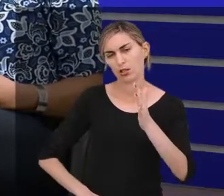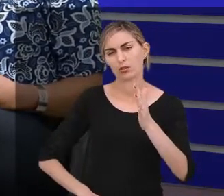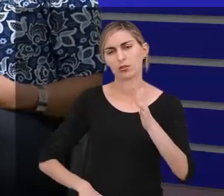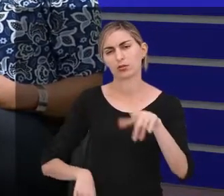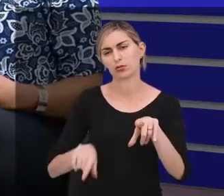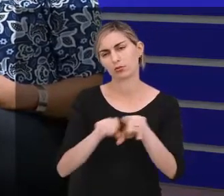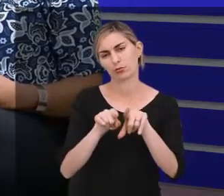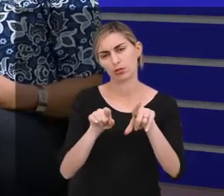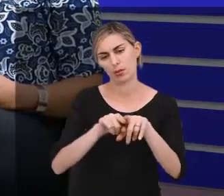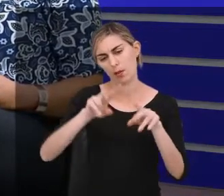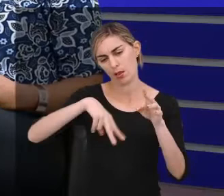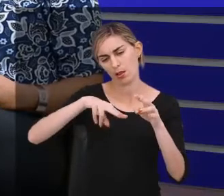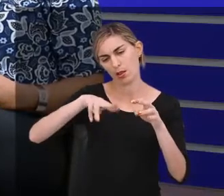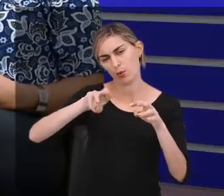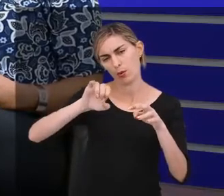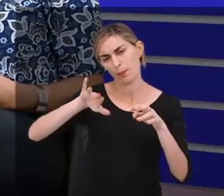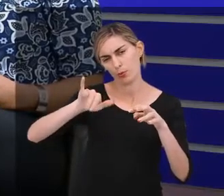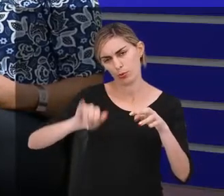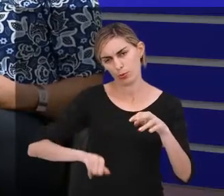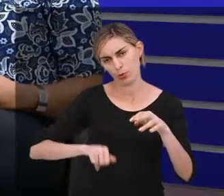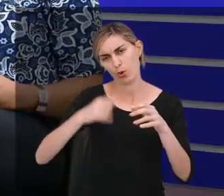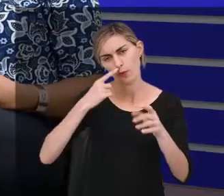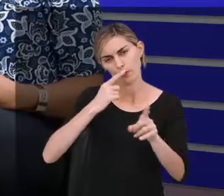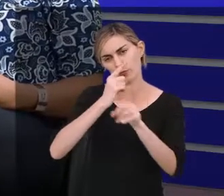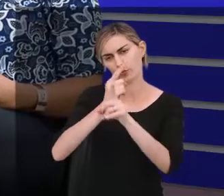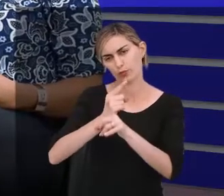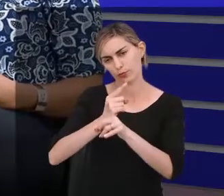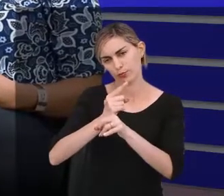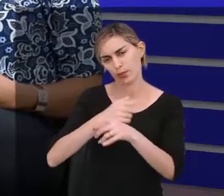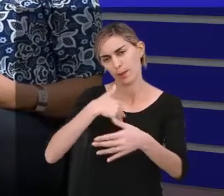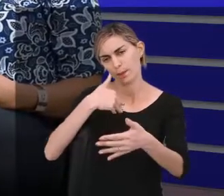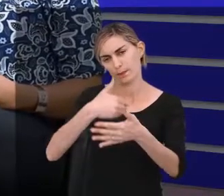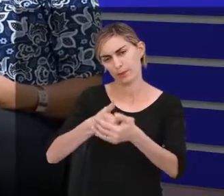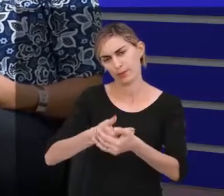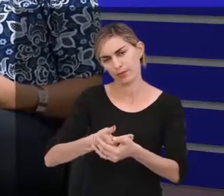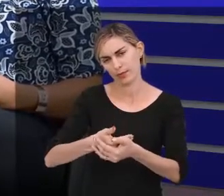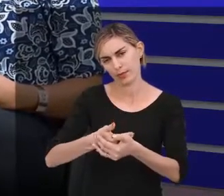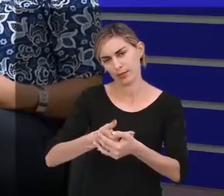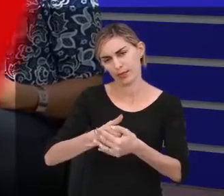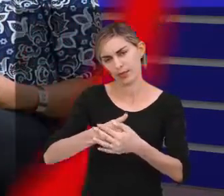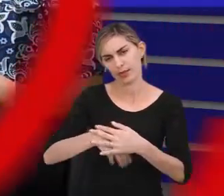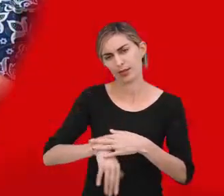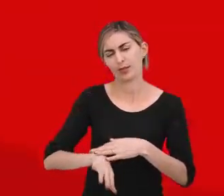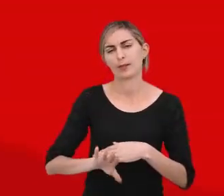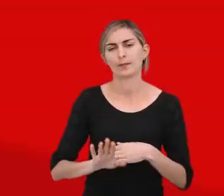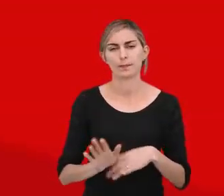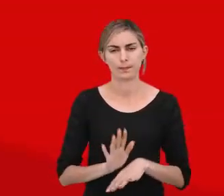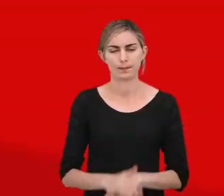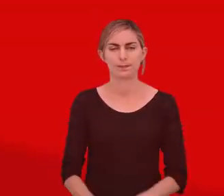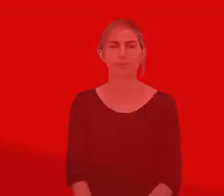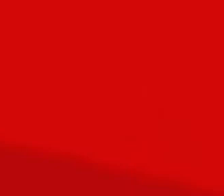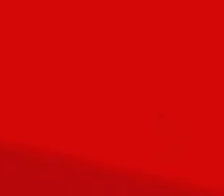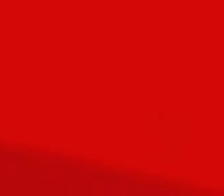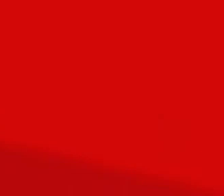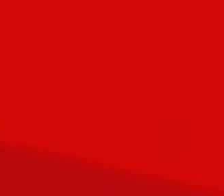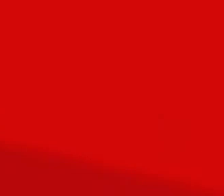e também ler o e-book. Nos vemos em breve. Até mais.